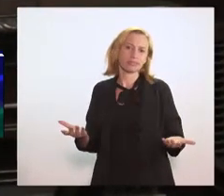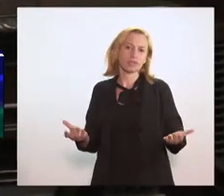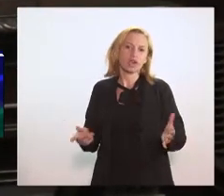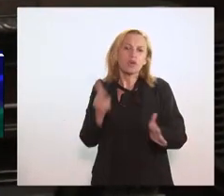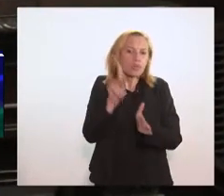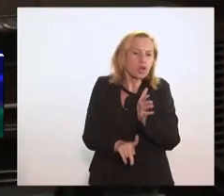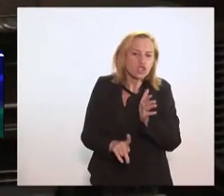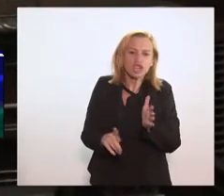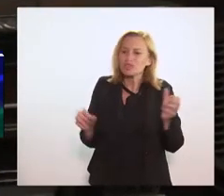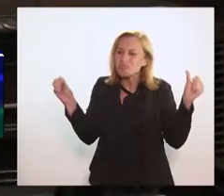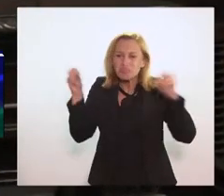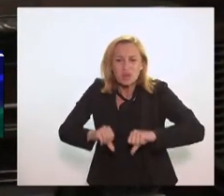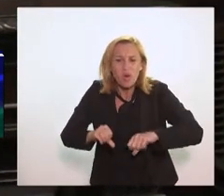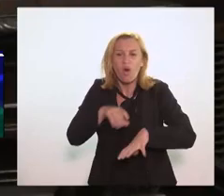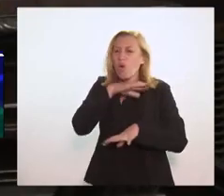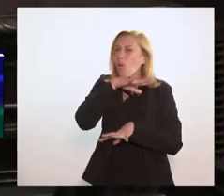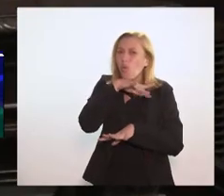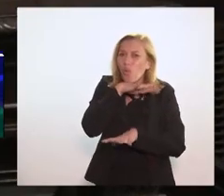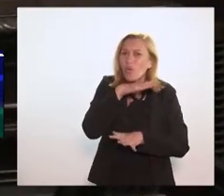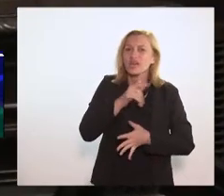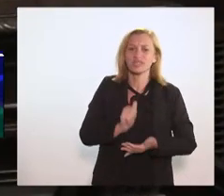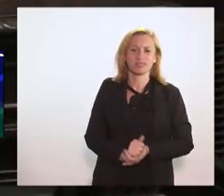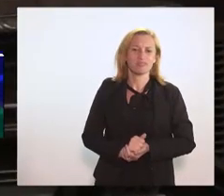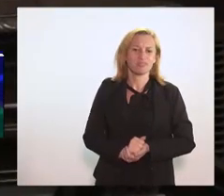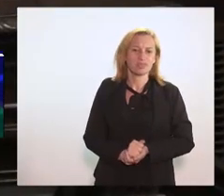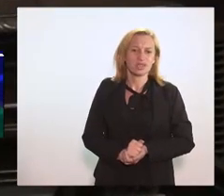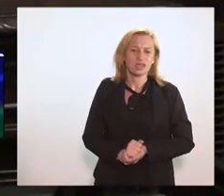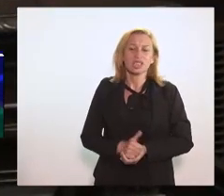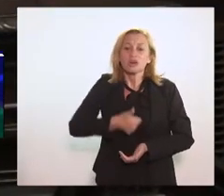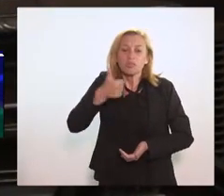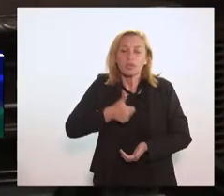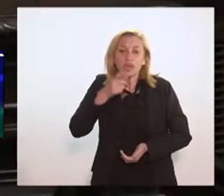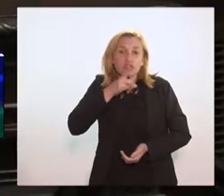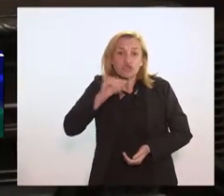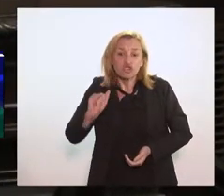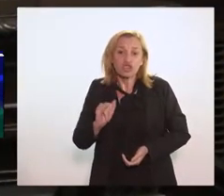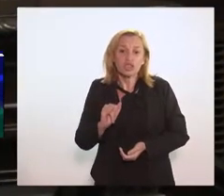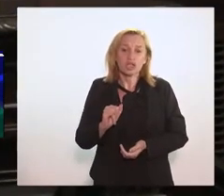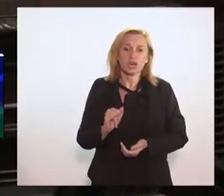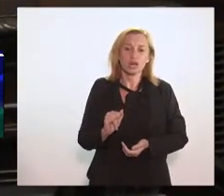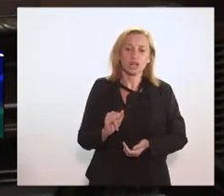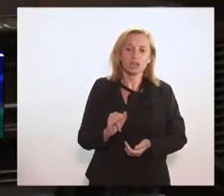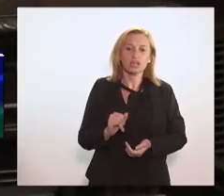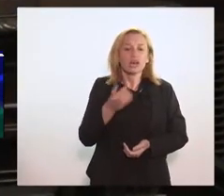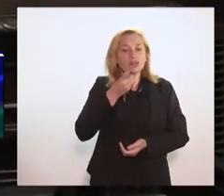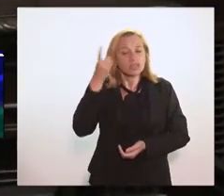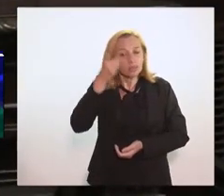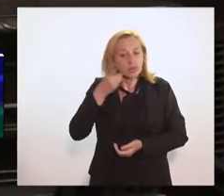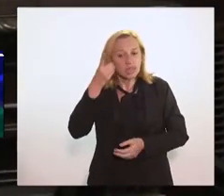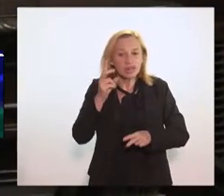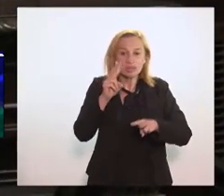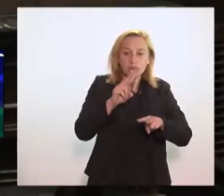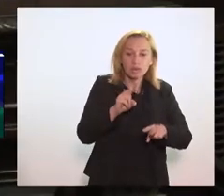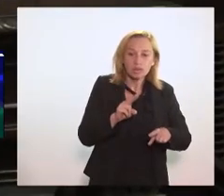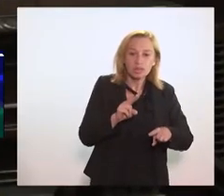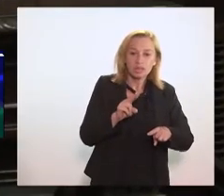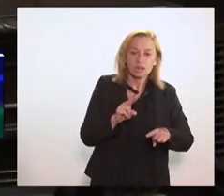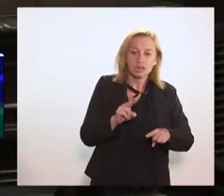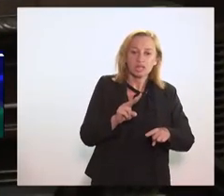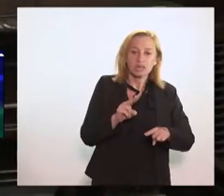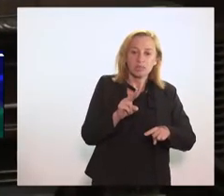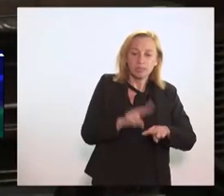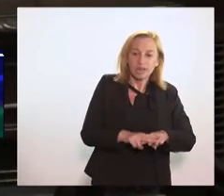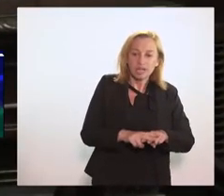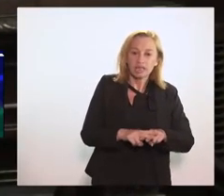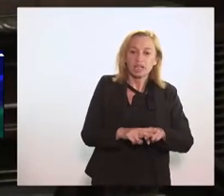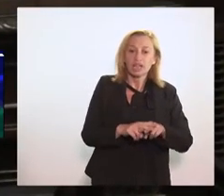projeto de lei horroroso, um projeto de lei que desde o primeiro dia o deputado aprende, nos bancos da universidade